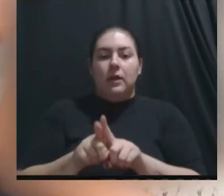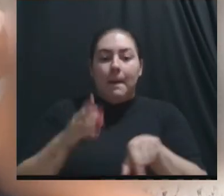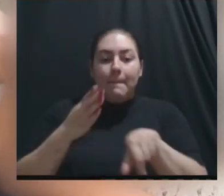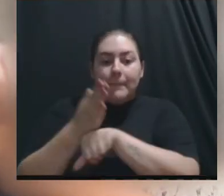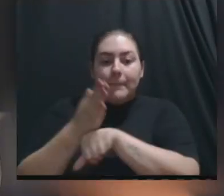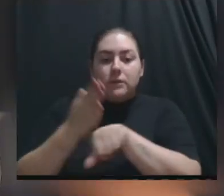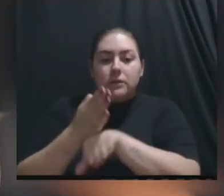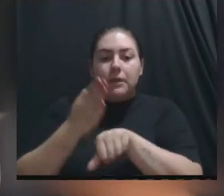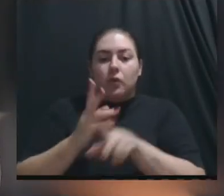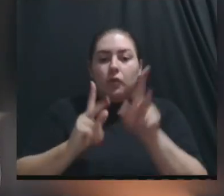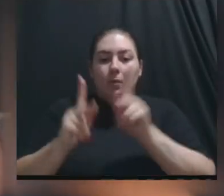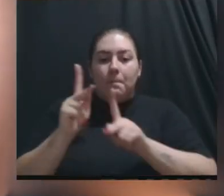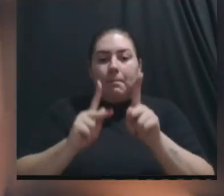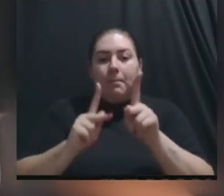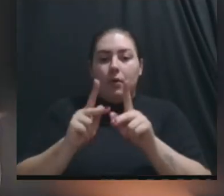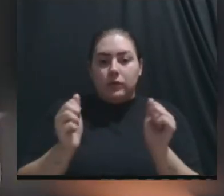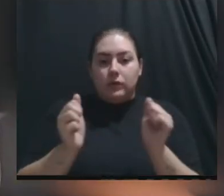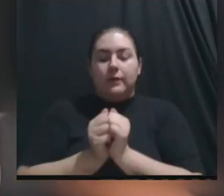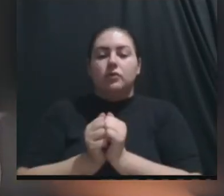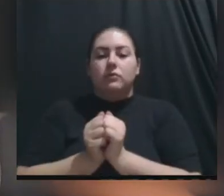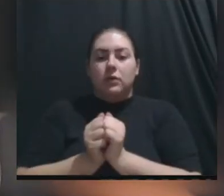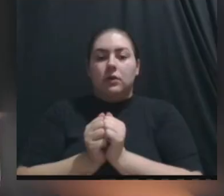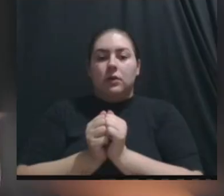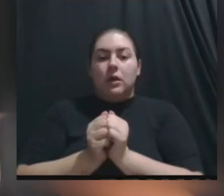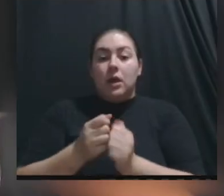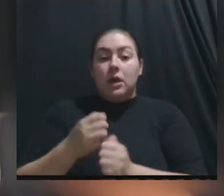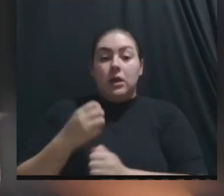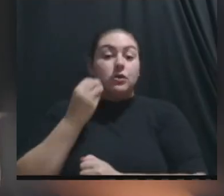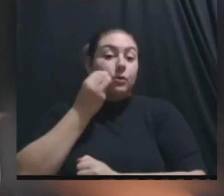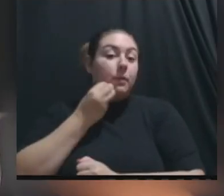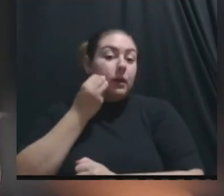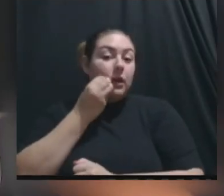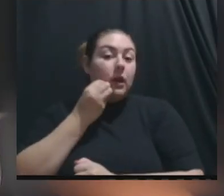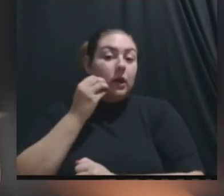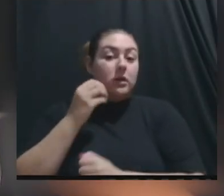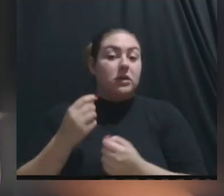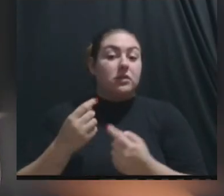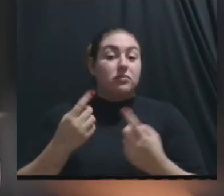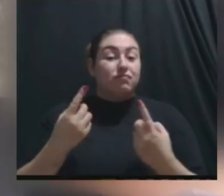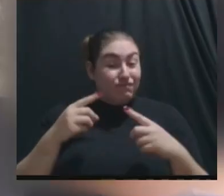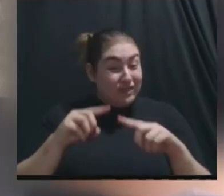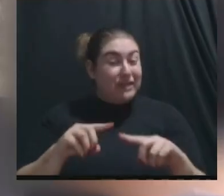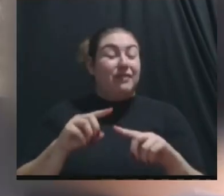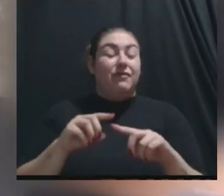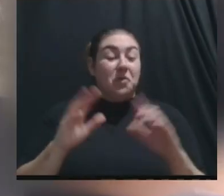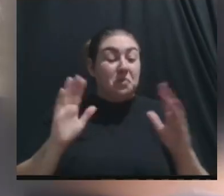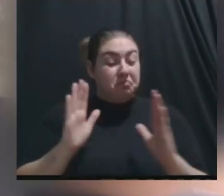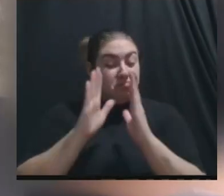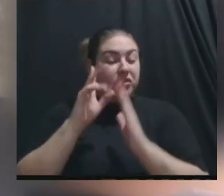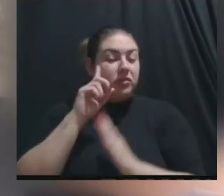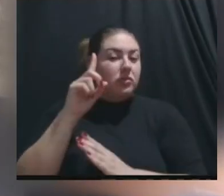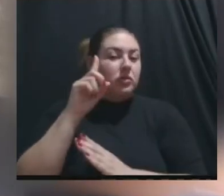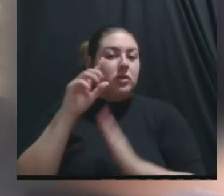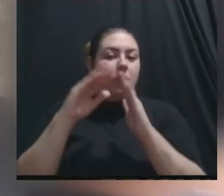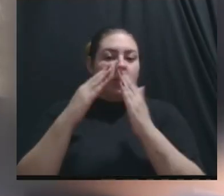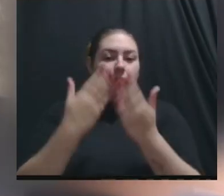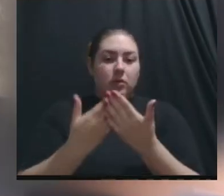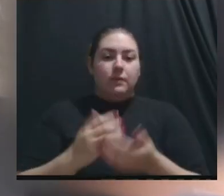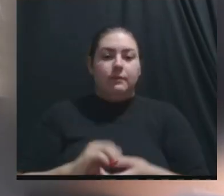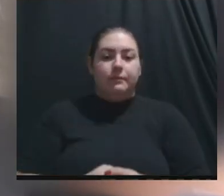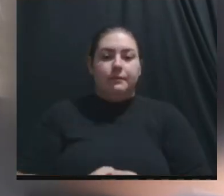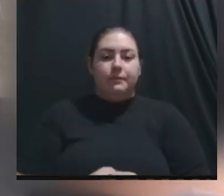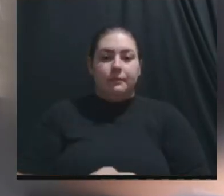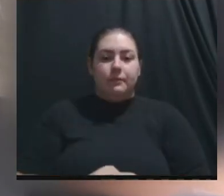trouxe relatos e experiências sobre os desafios enfrentados no dia a dia das escolas. E estou no Silvia Pascoal, que é